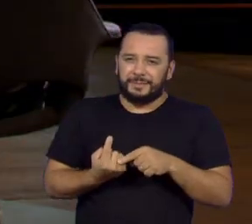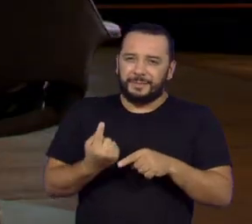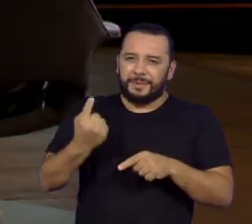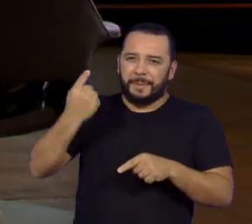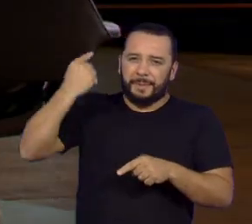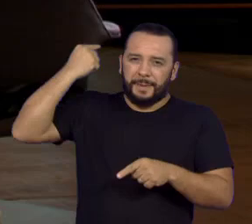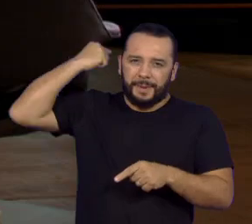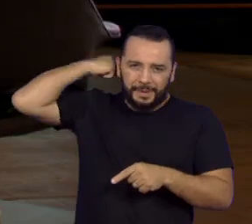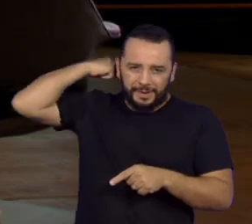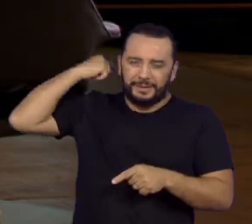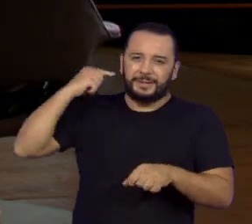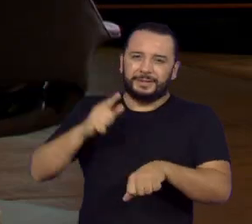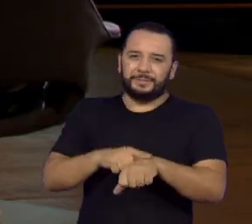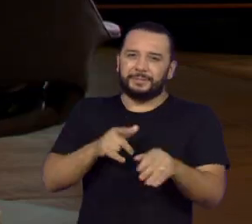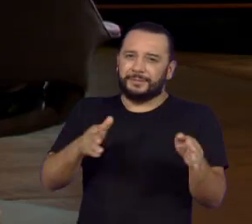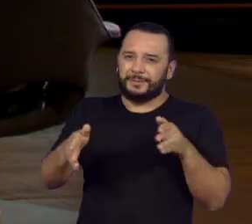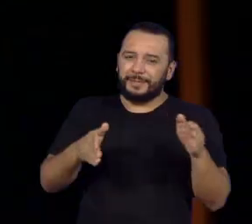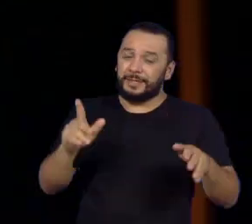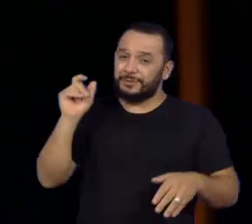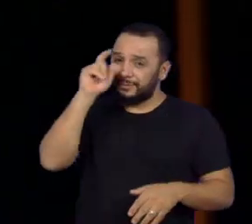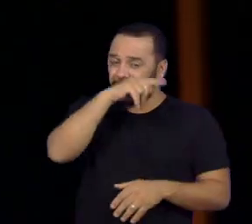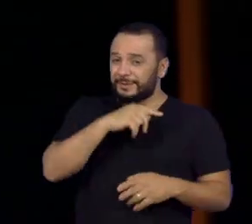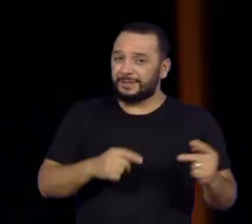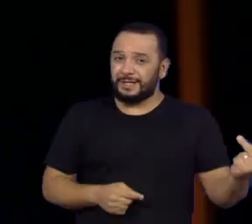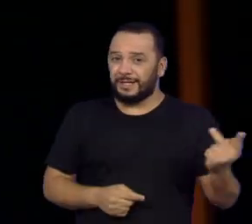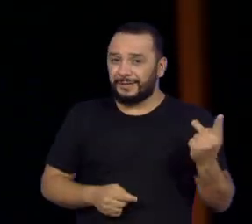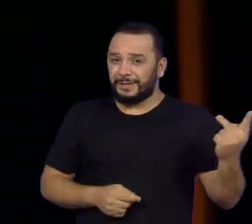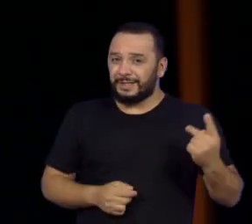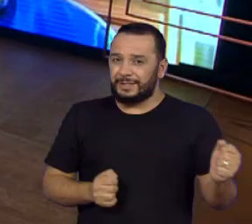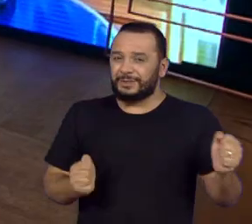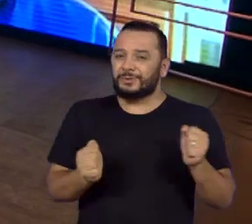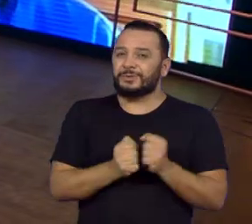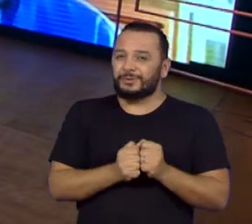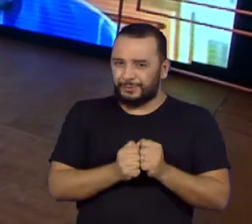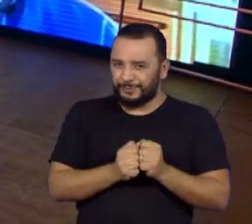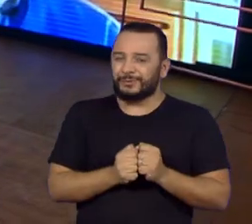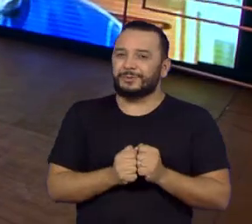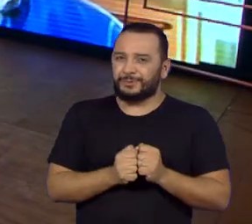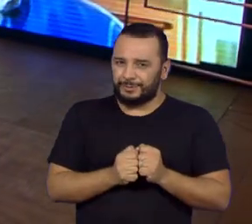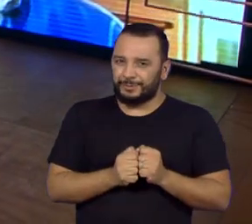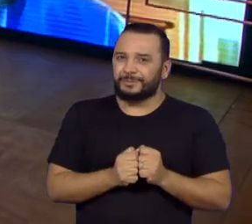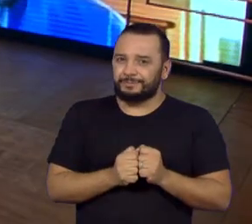das dificuldades que passamos juntos